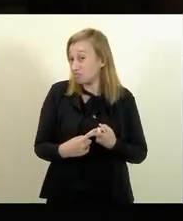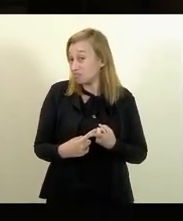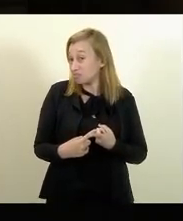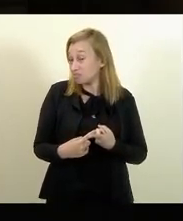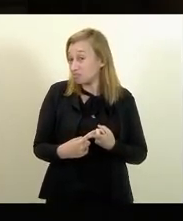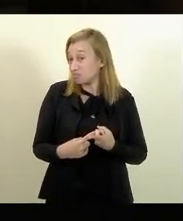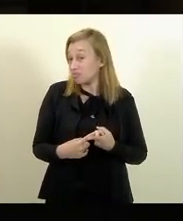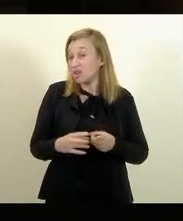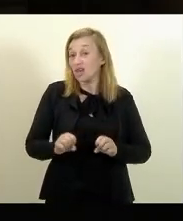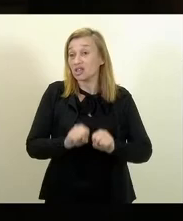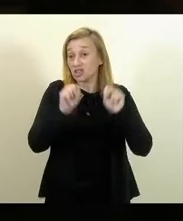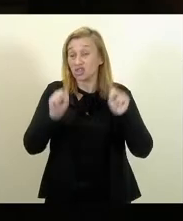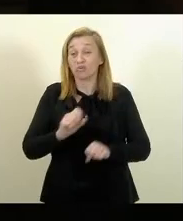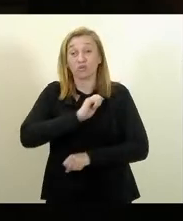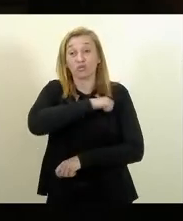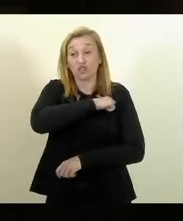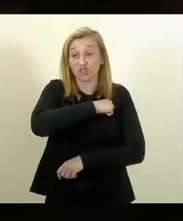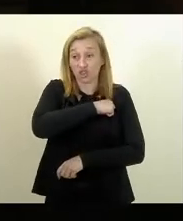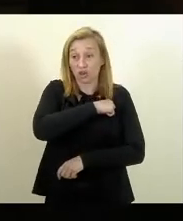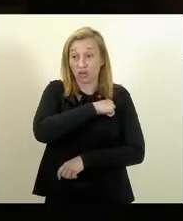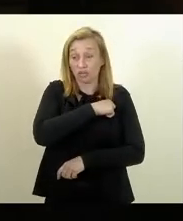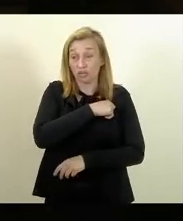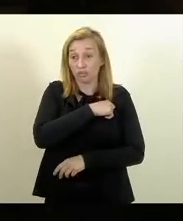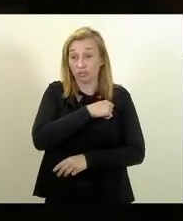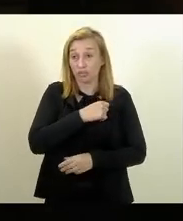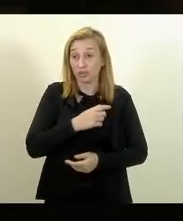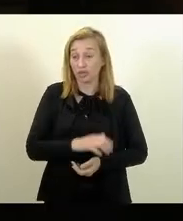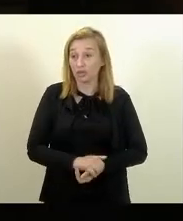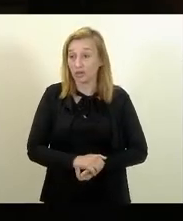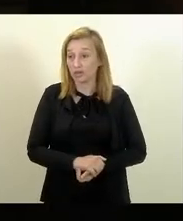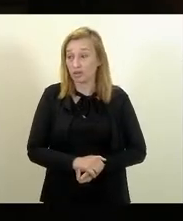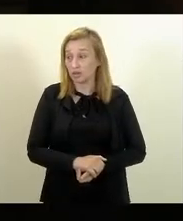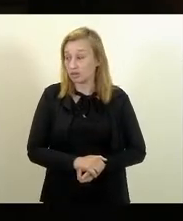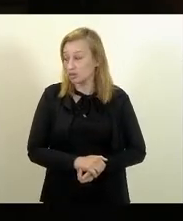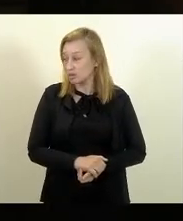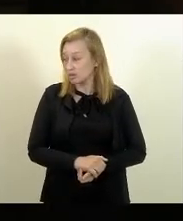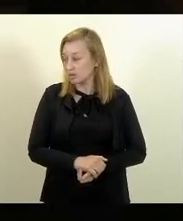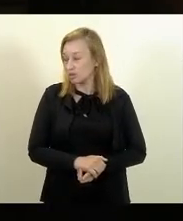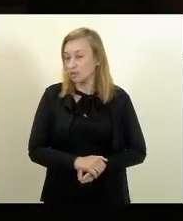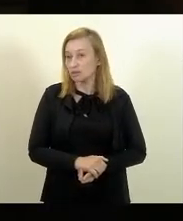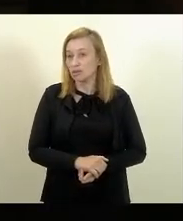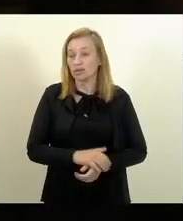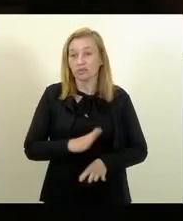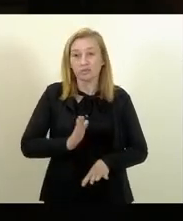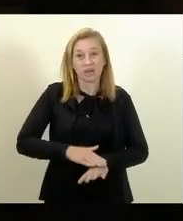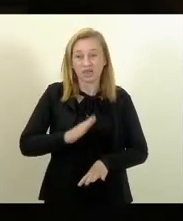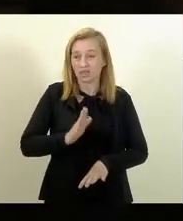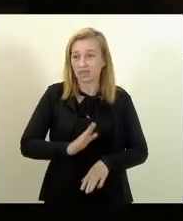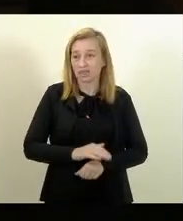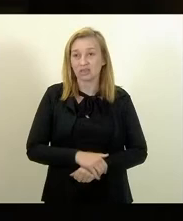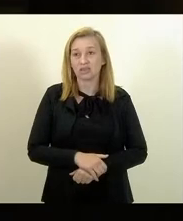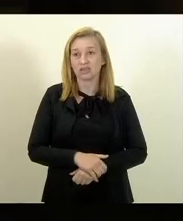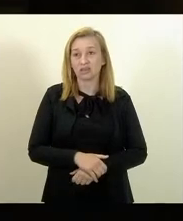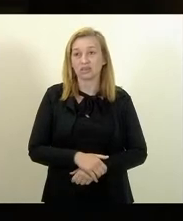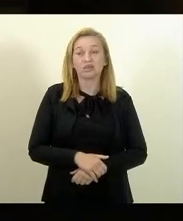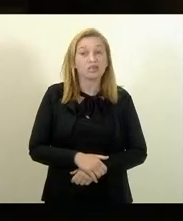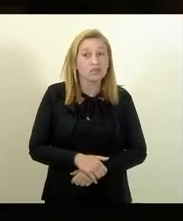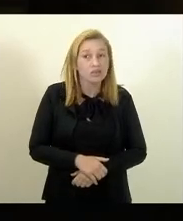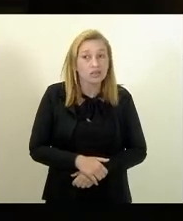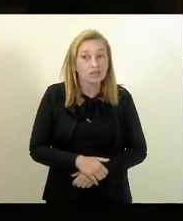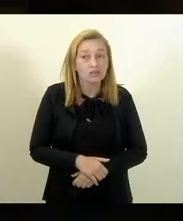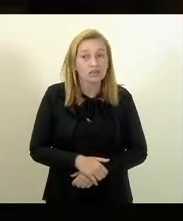regime de recuperação fiscal que está sendo proposto aí, nada mais, nada menos é do que